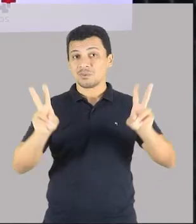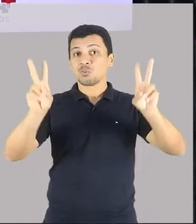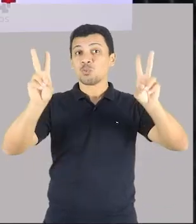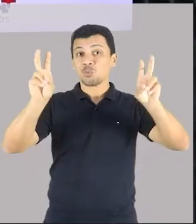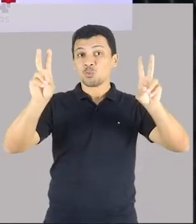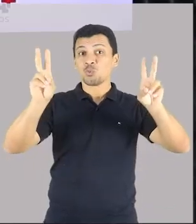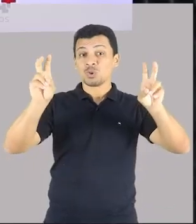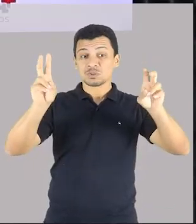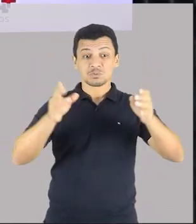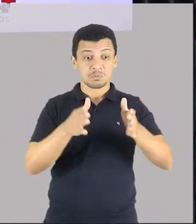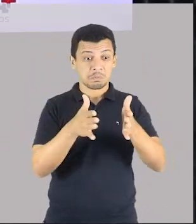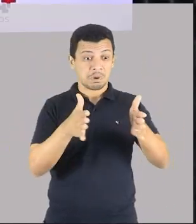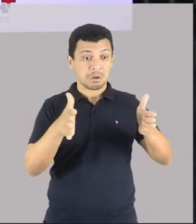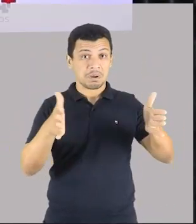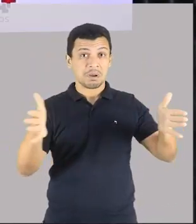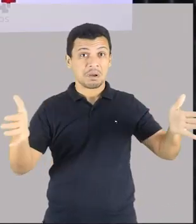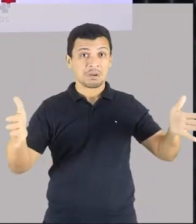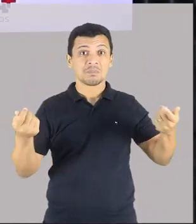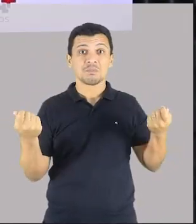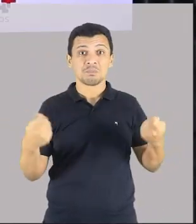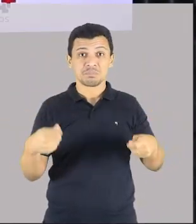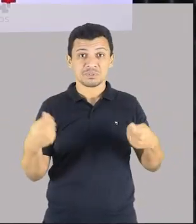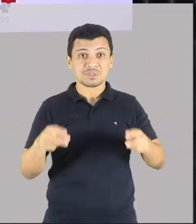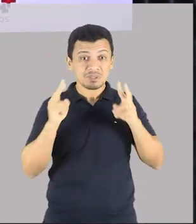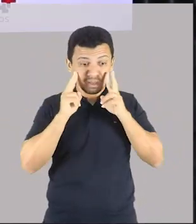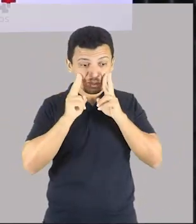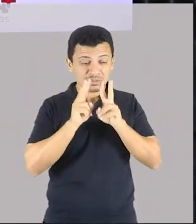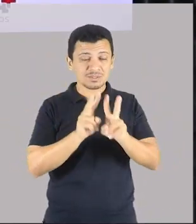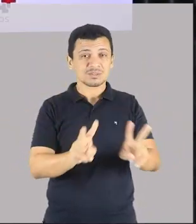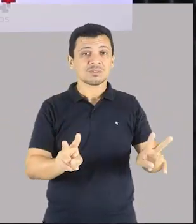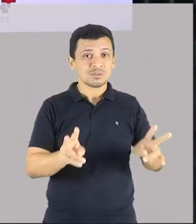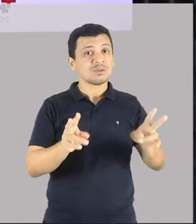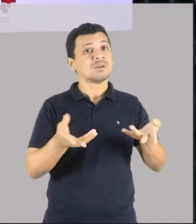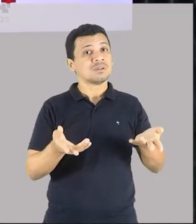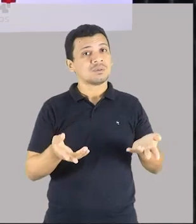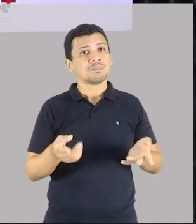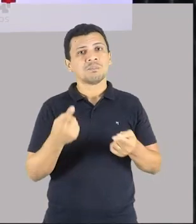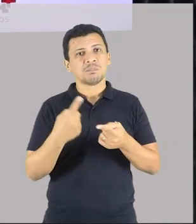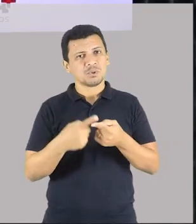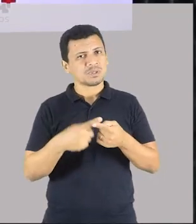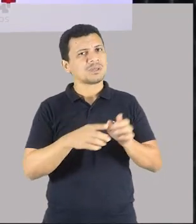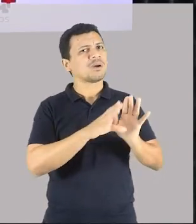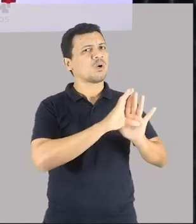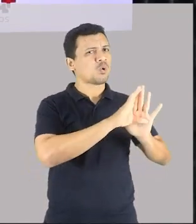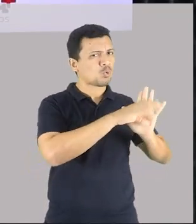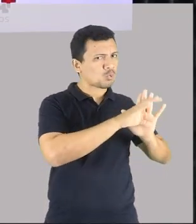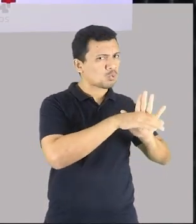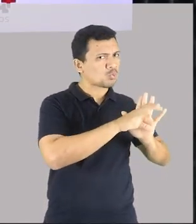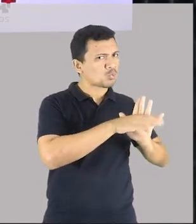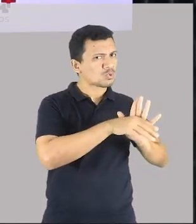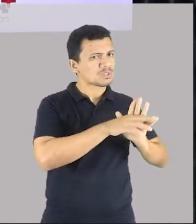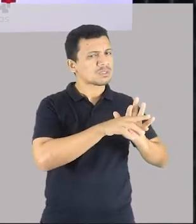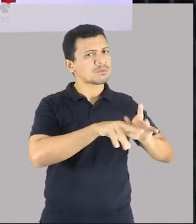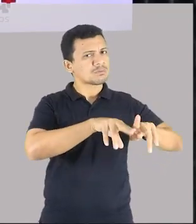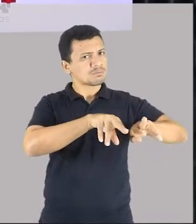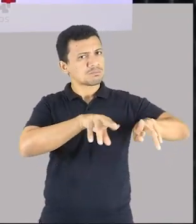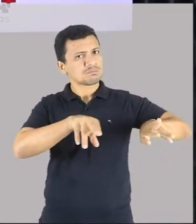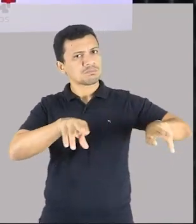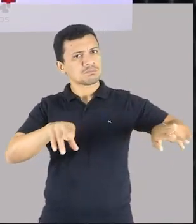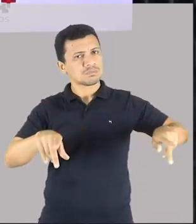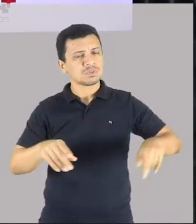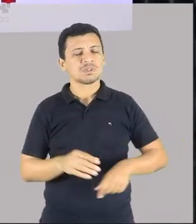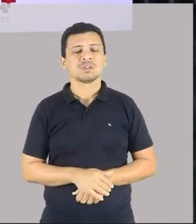exige atenção, que exige cautela com a quantidade de conceitos que nós temos. Para fixar esse conteúdo, tem